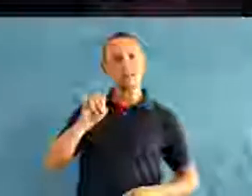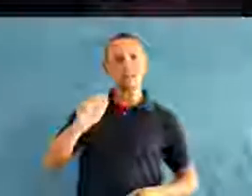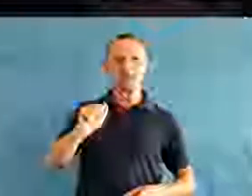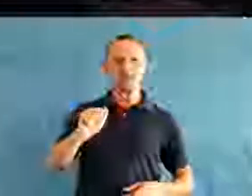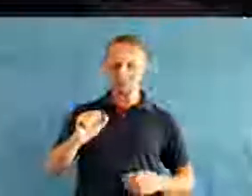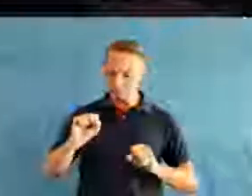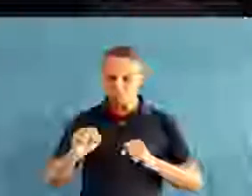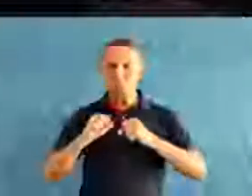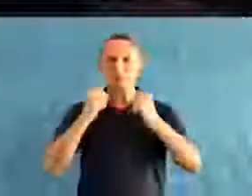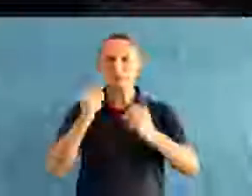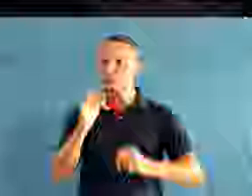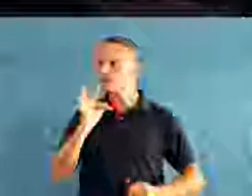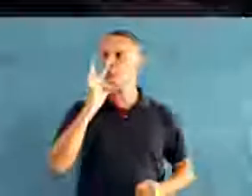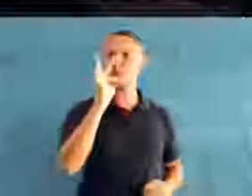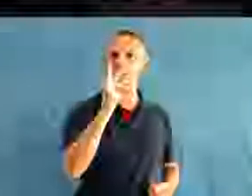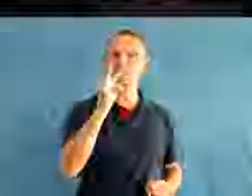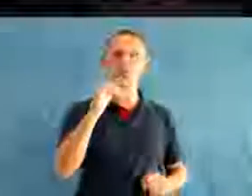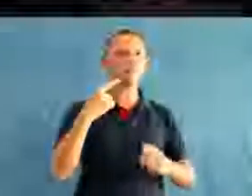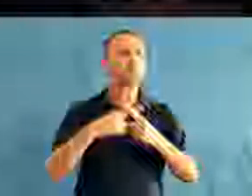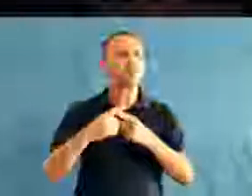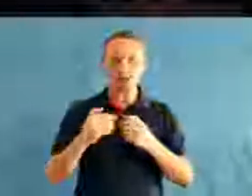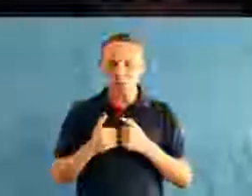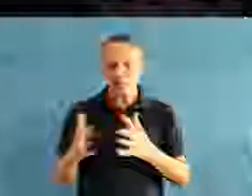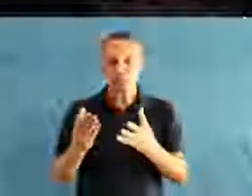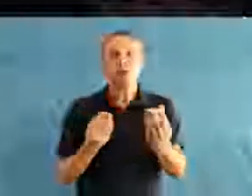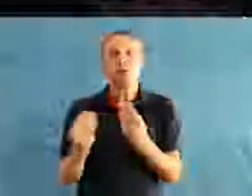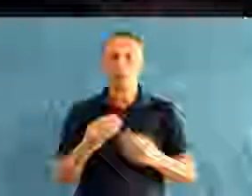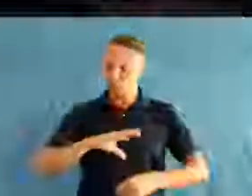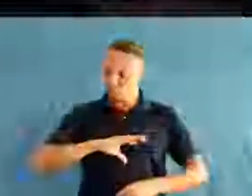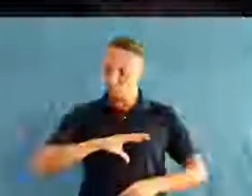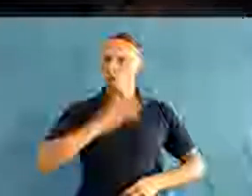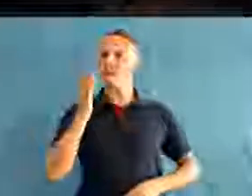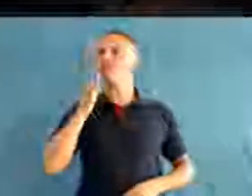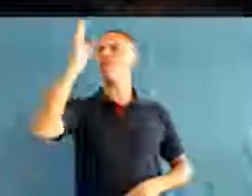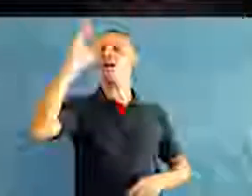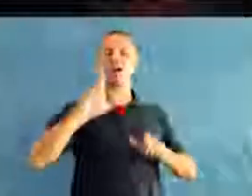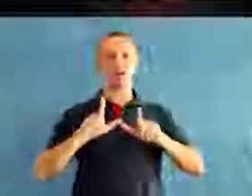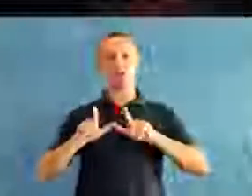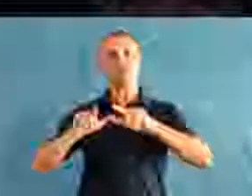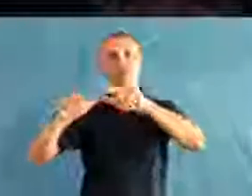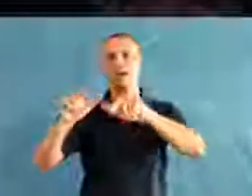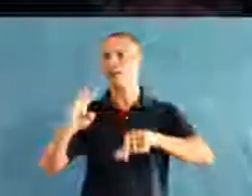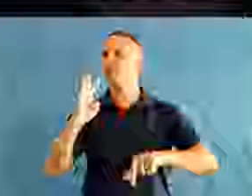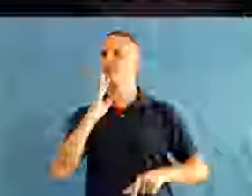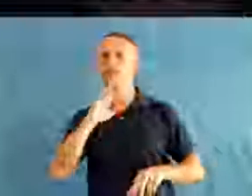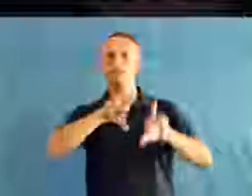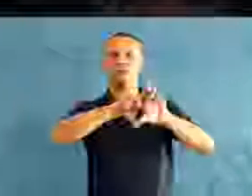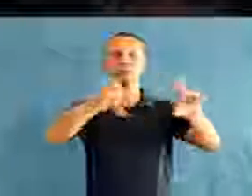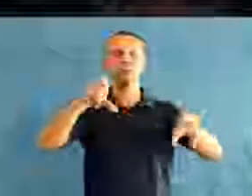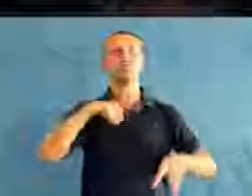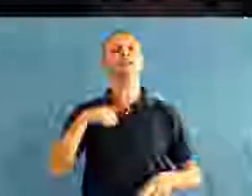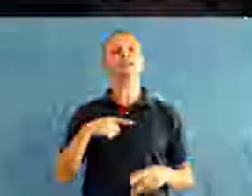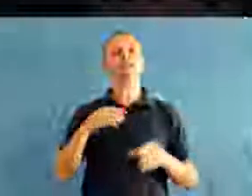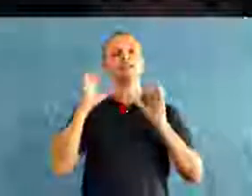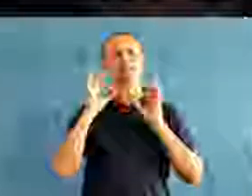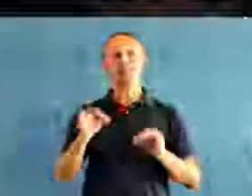em seus escritos? E aquela coragem para viajar e ir ao encontro do desconhecido? Com certeza nasceram